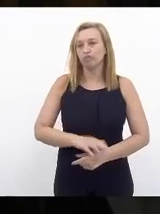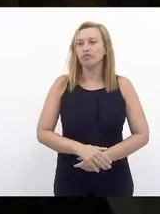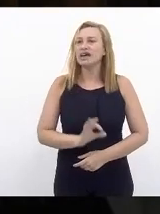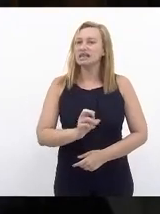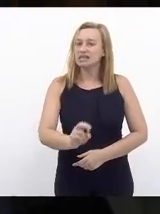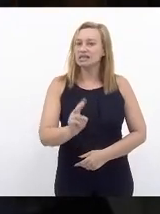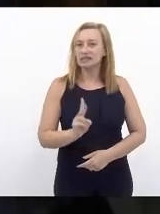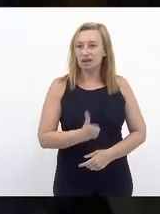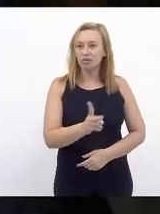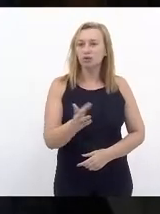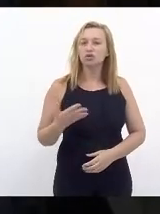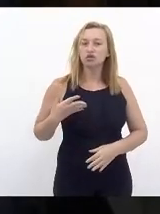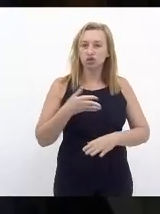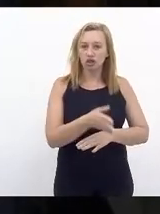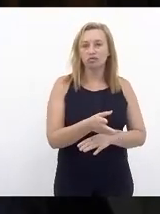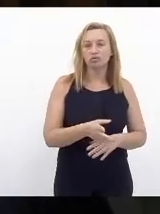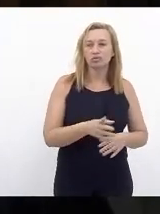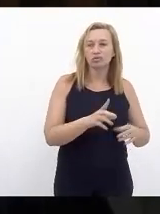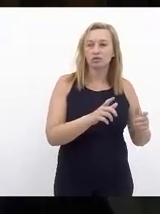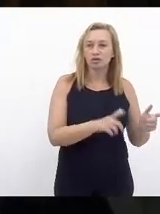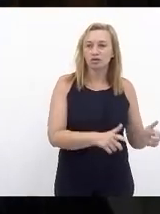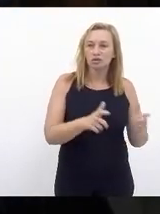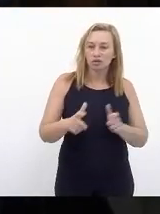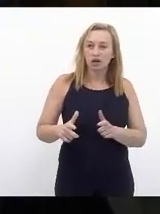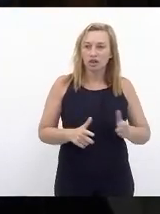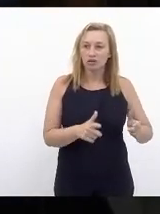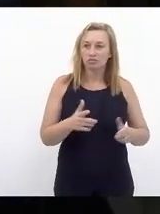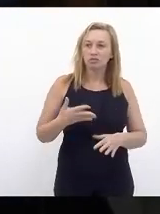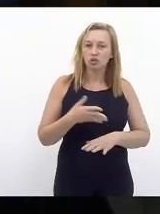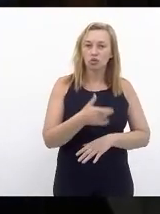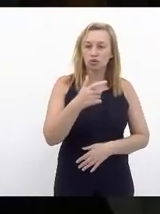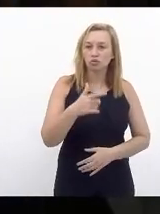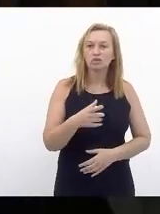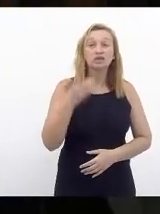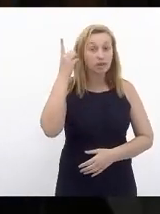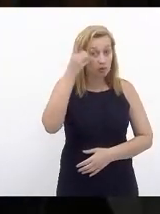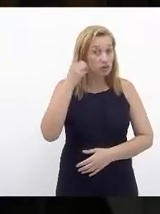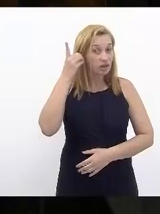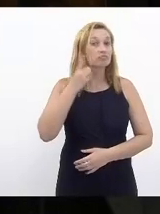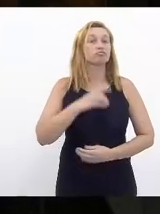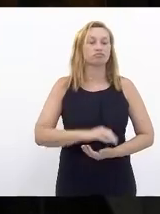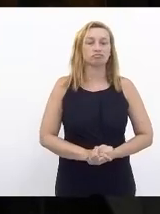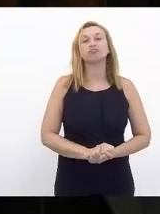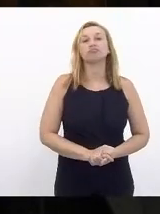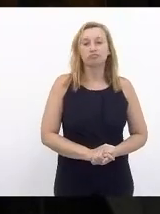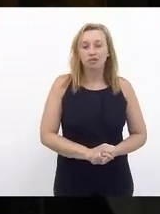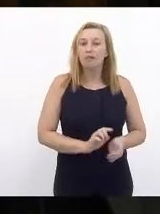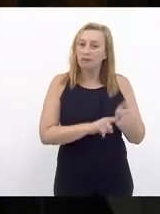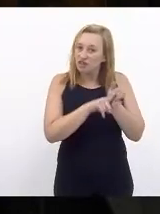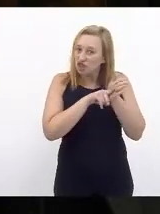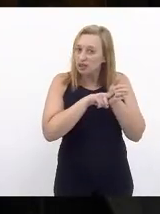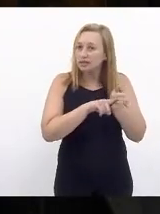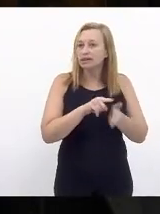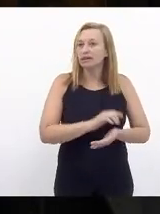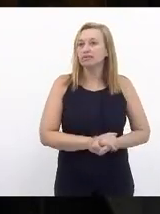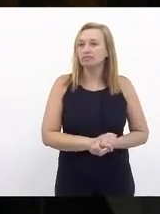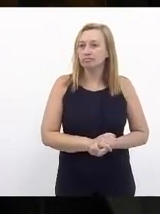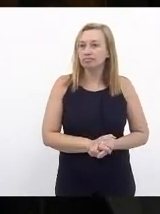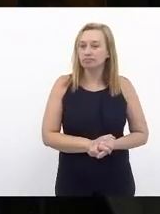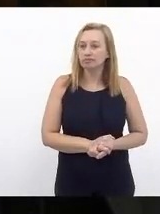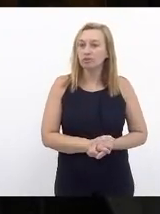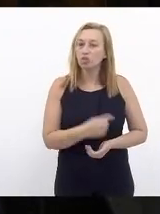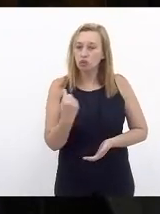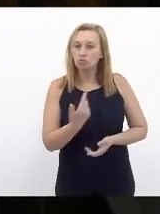sempre que eu chego nessas unidades, eu chego como parlamentar. Chego como parlamentar para fiscalizar. Esse é o nosso